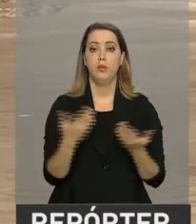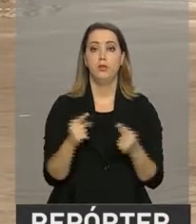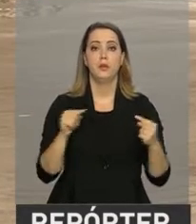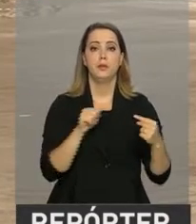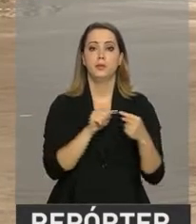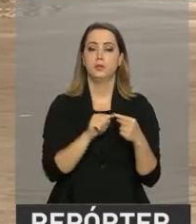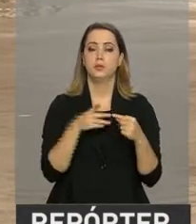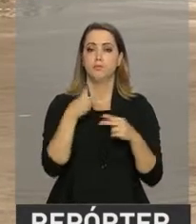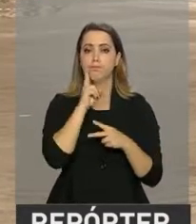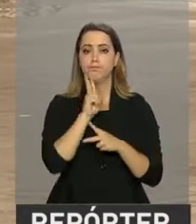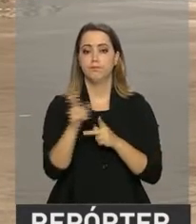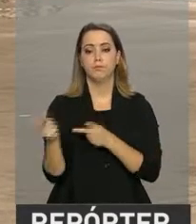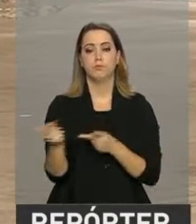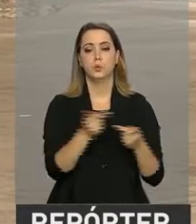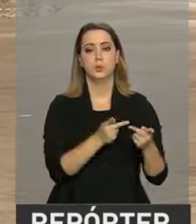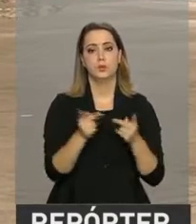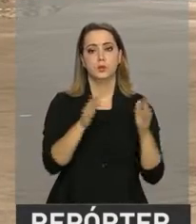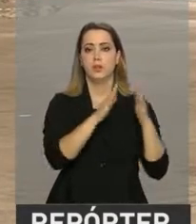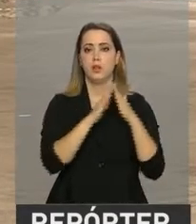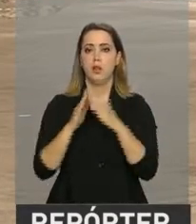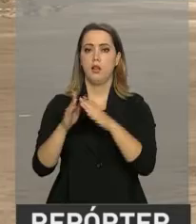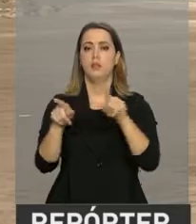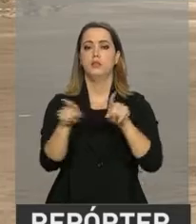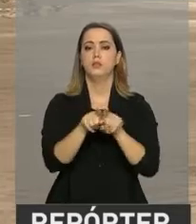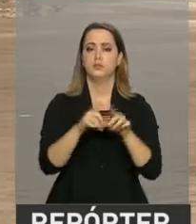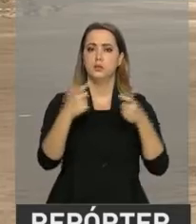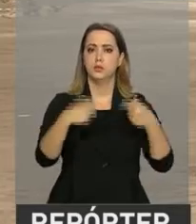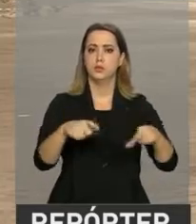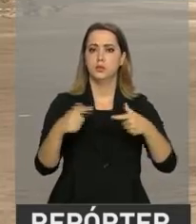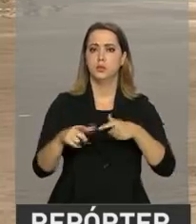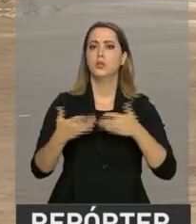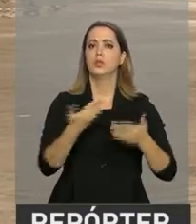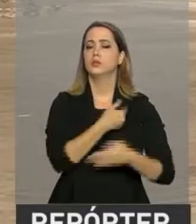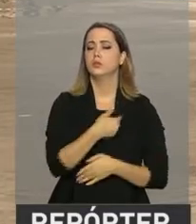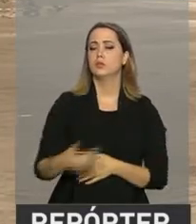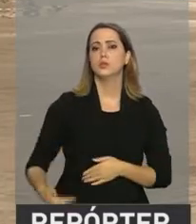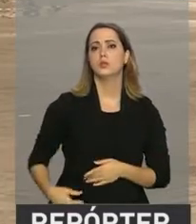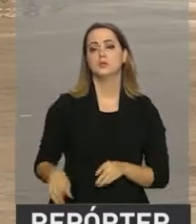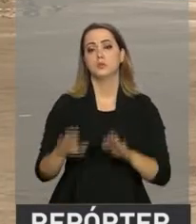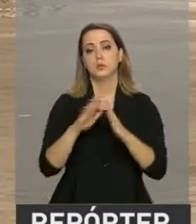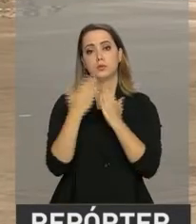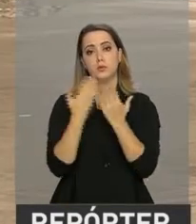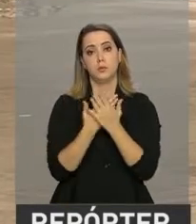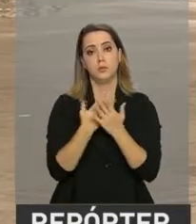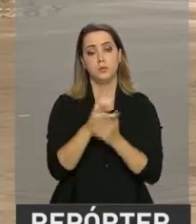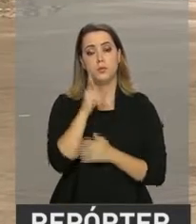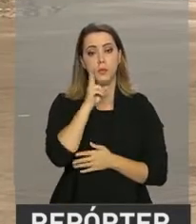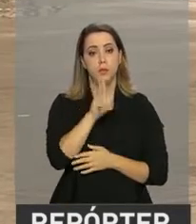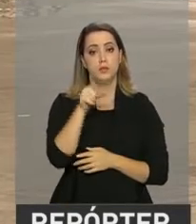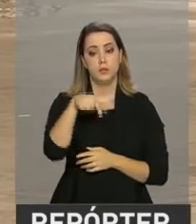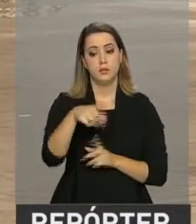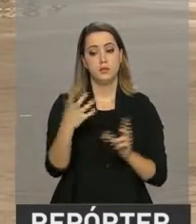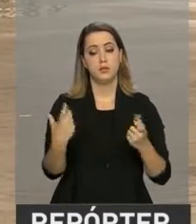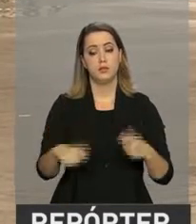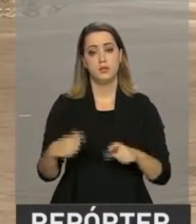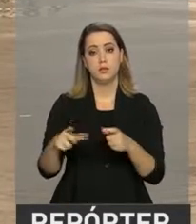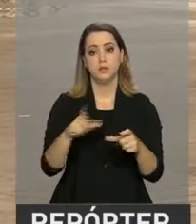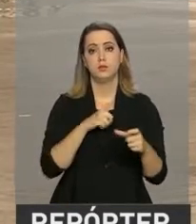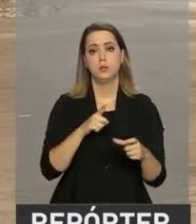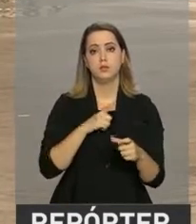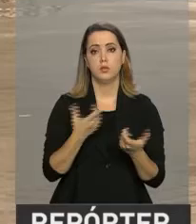é vistoriar casas particulares prédios públicos e escolas e justamente ver se nesses locais existem